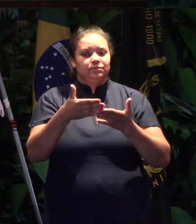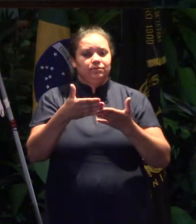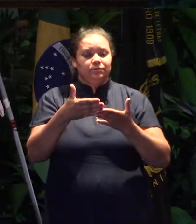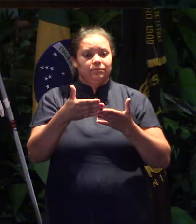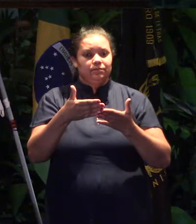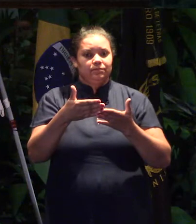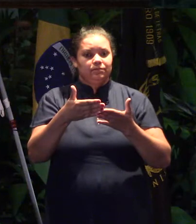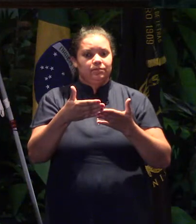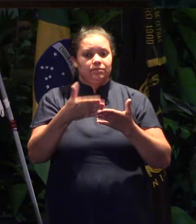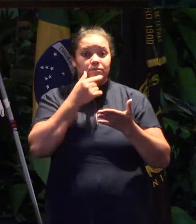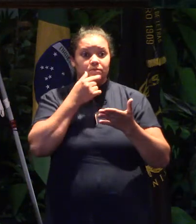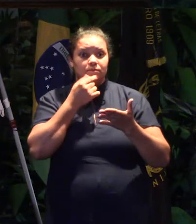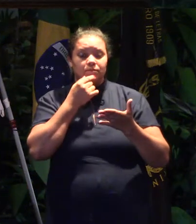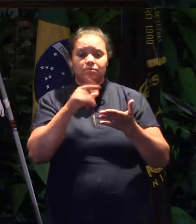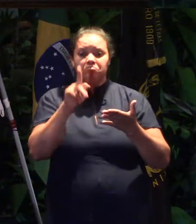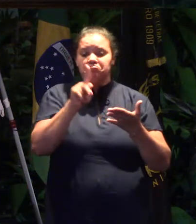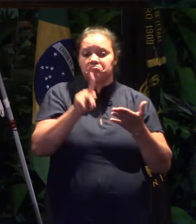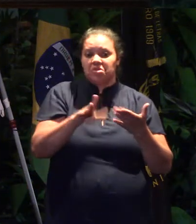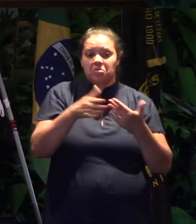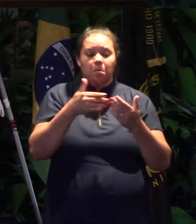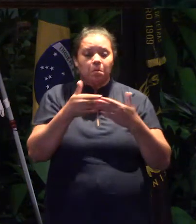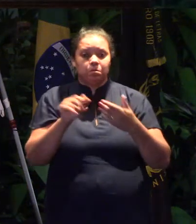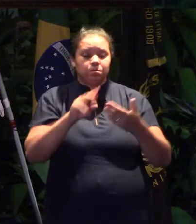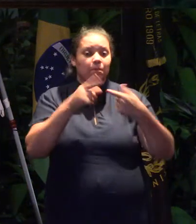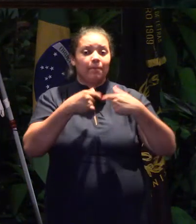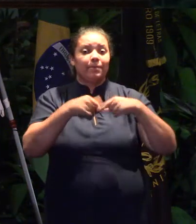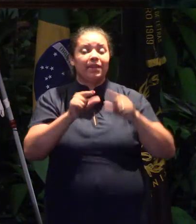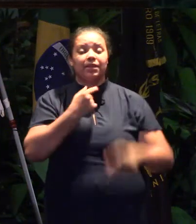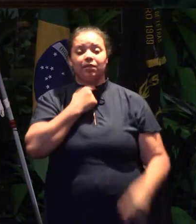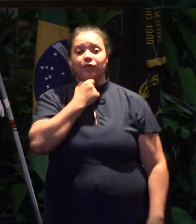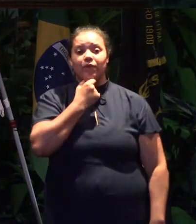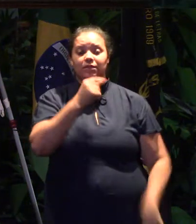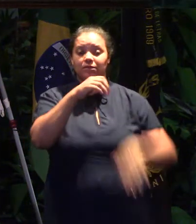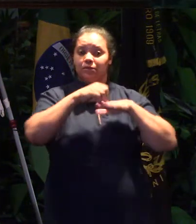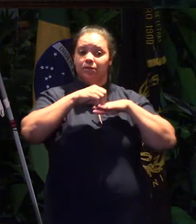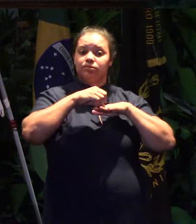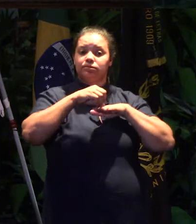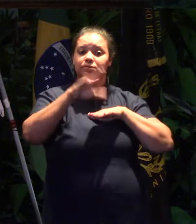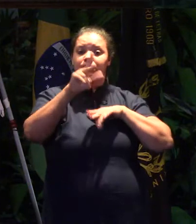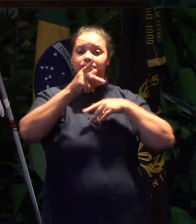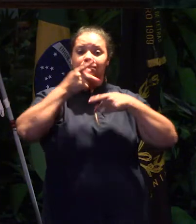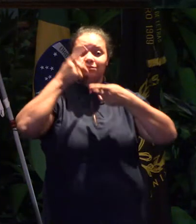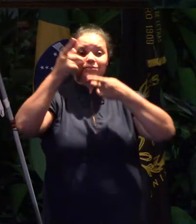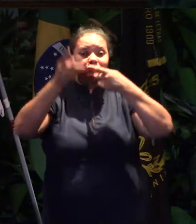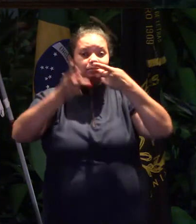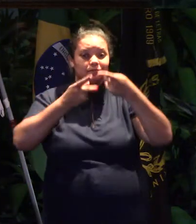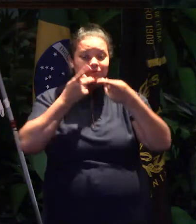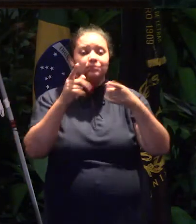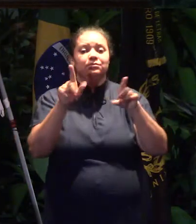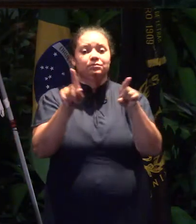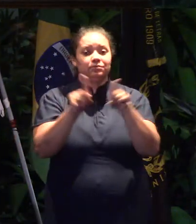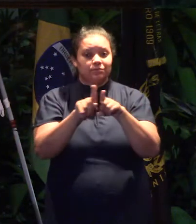o ledor, aquele que, emprestando a sua voz para aquela mensagem, de alguma forma, ele também se incluía